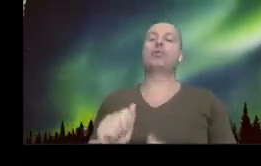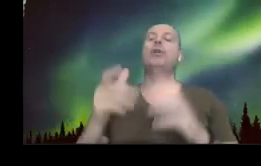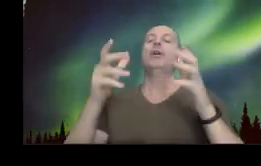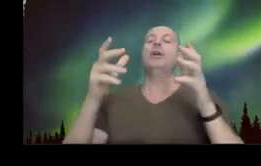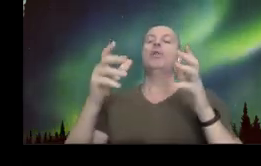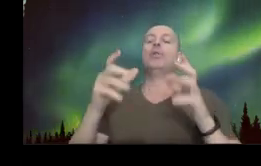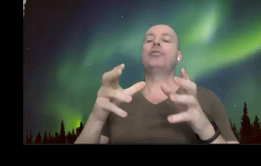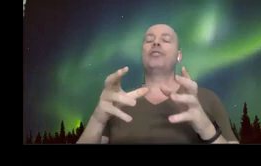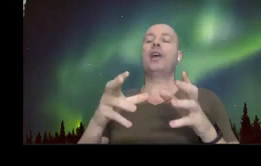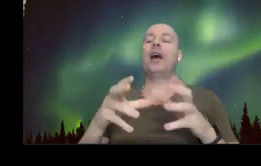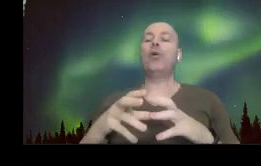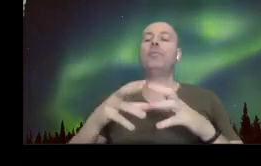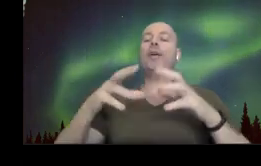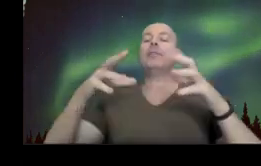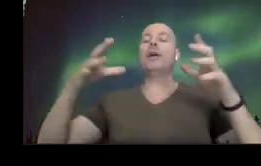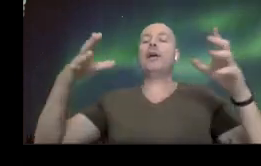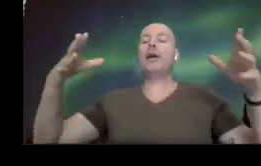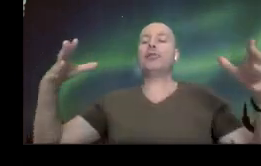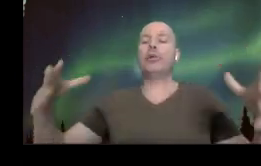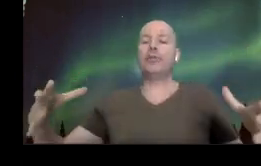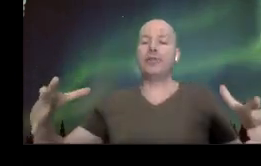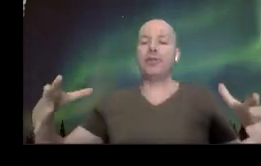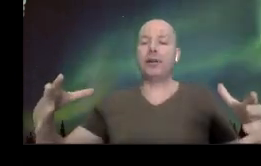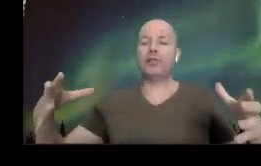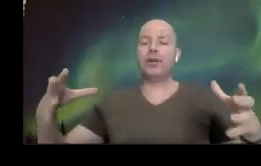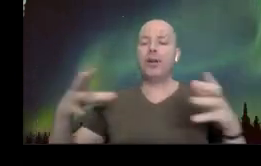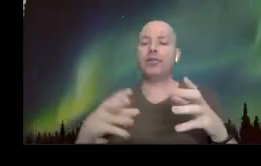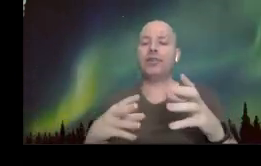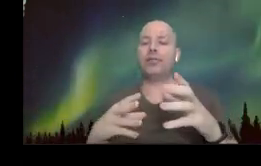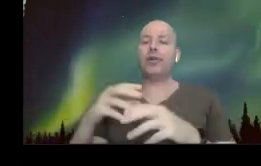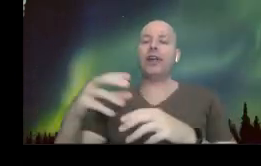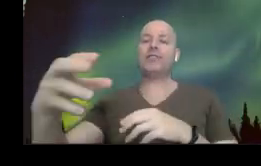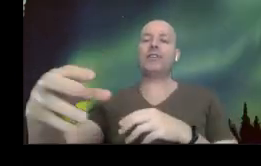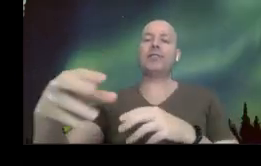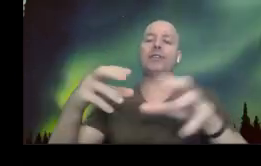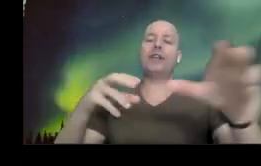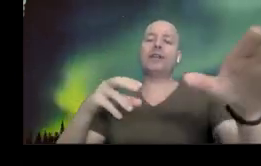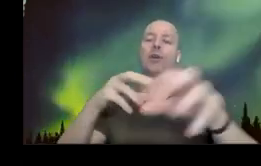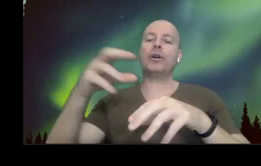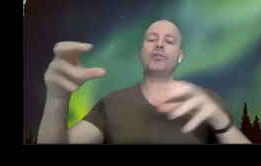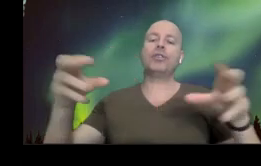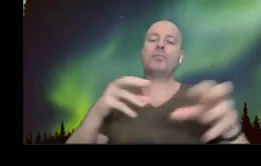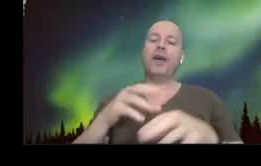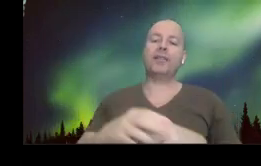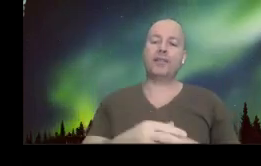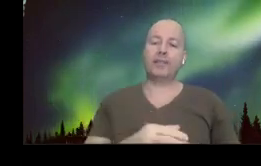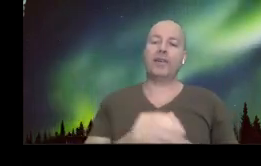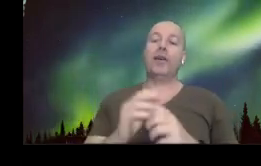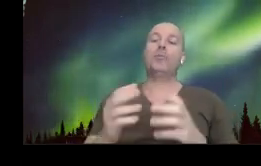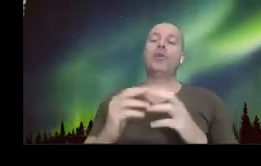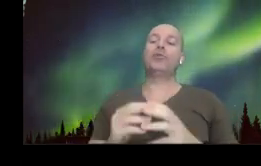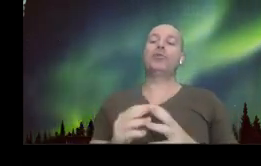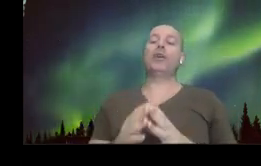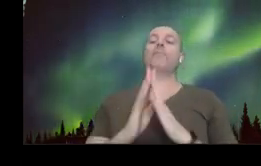vermelho é outro. E com isso você aumenta a sua diversidade. Você favorece que você tenha trocas de